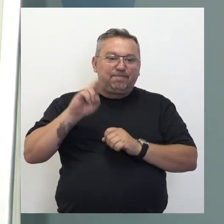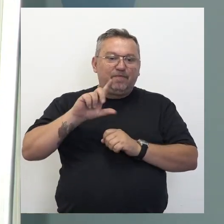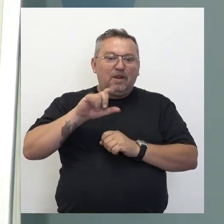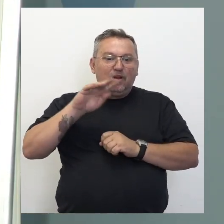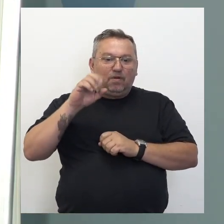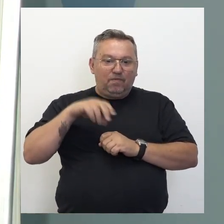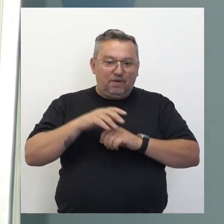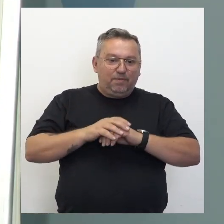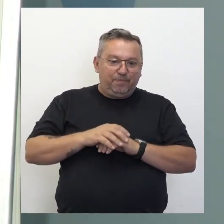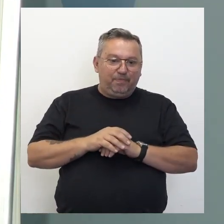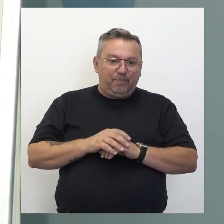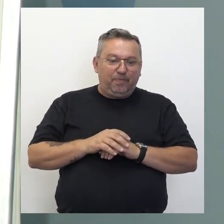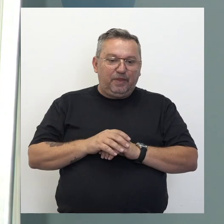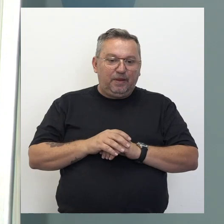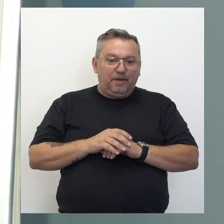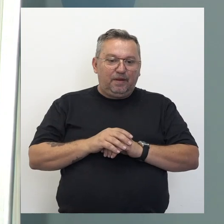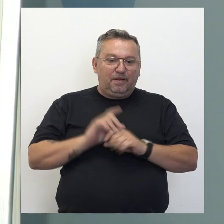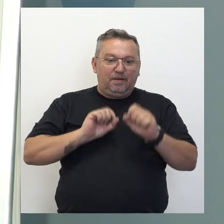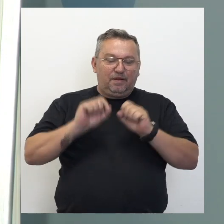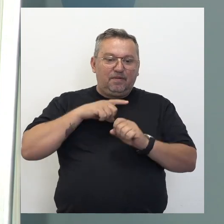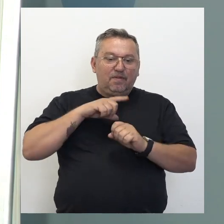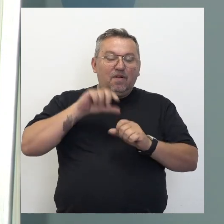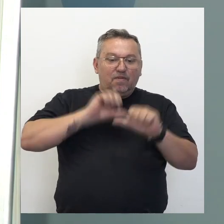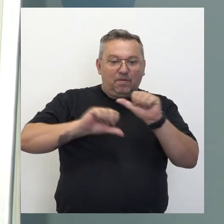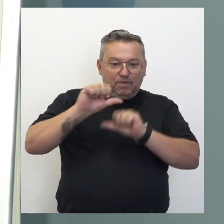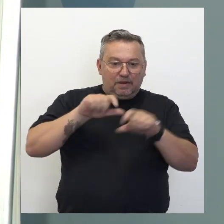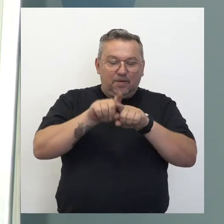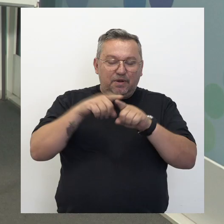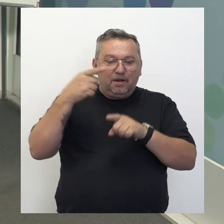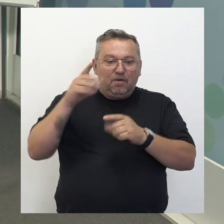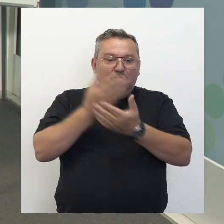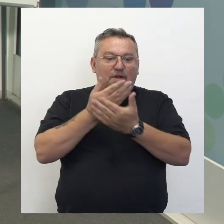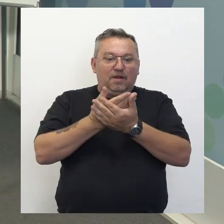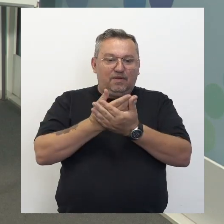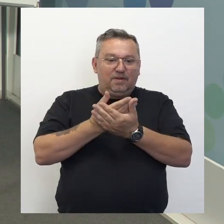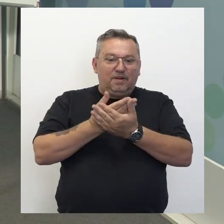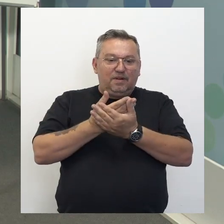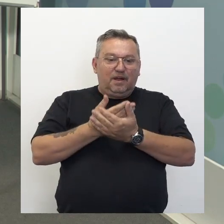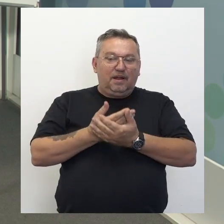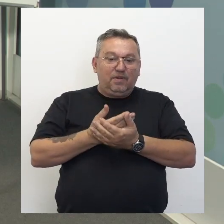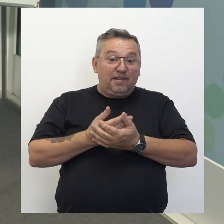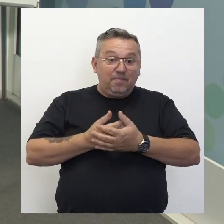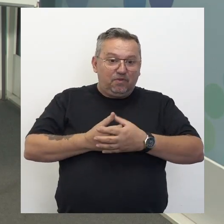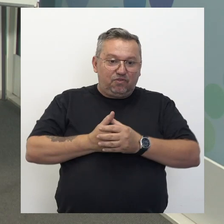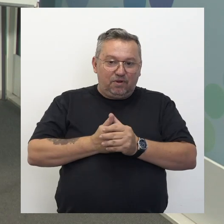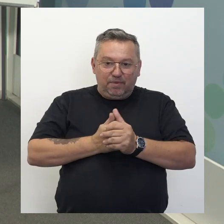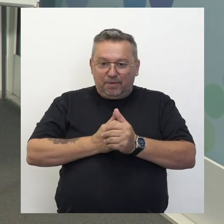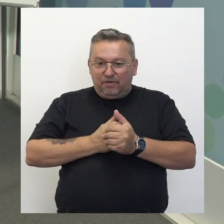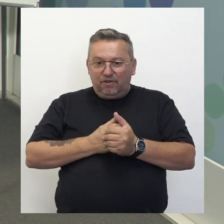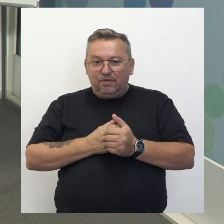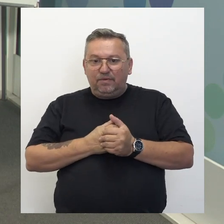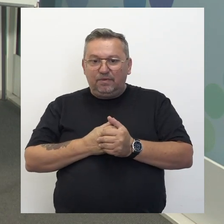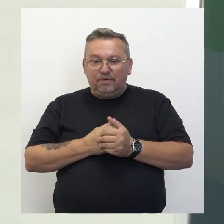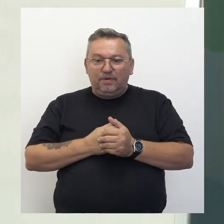quem? Aquilo que vai variar. Lembra na aula passada, pessoal? Volta aqui, por favor. Nas aulas passadas, nós vimos o